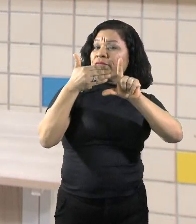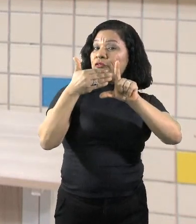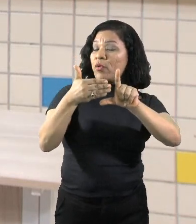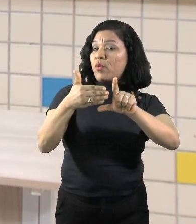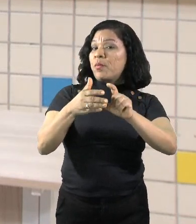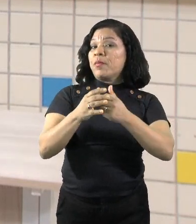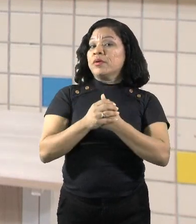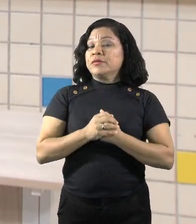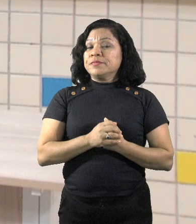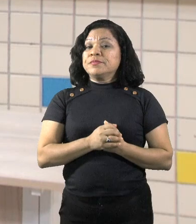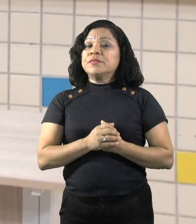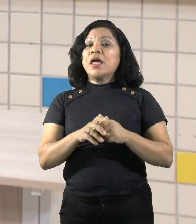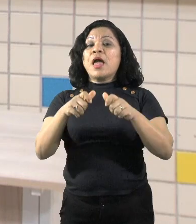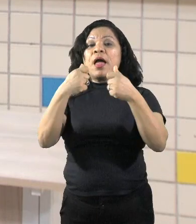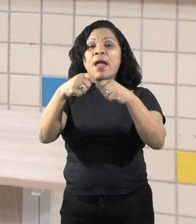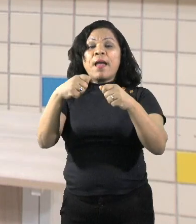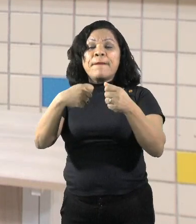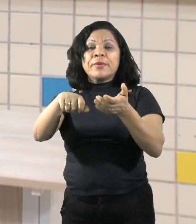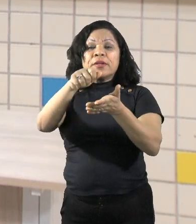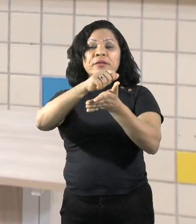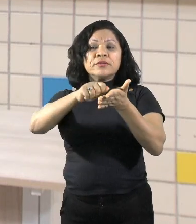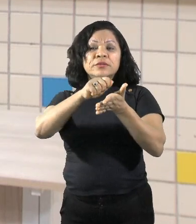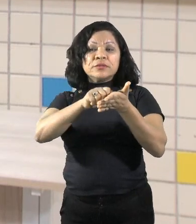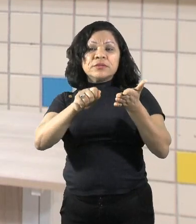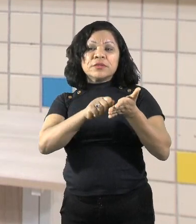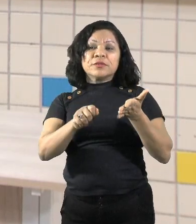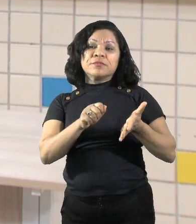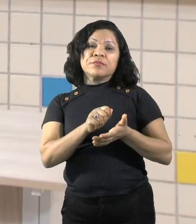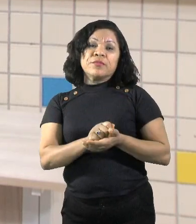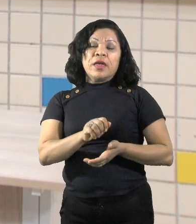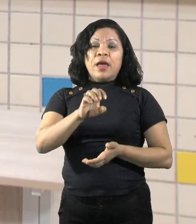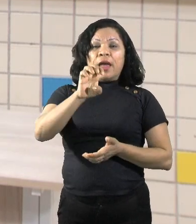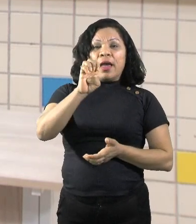usar escrever com letras minúsculas assim,